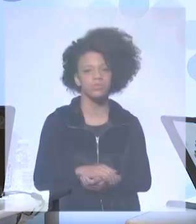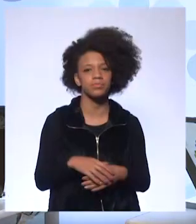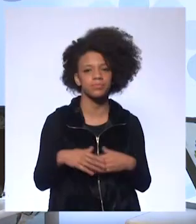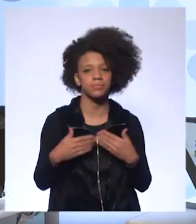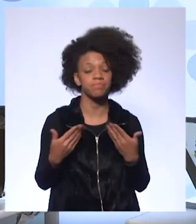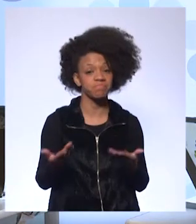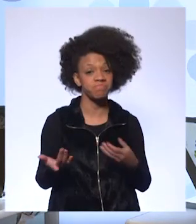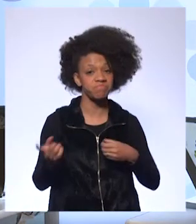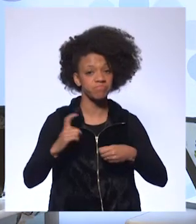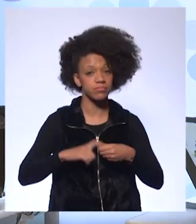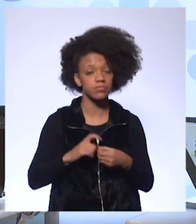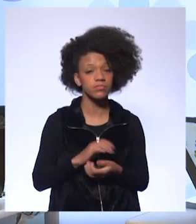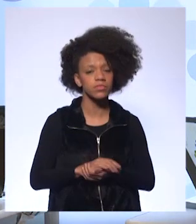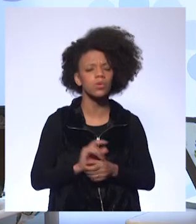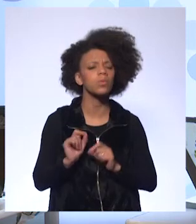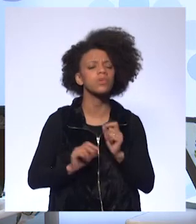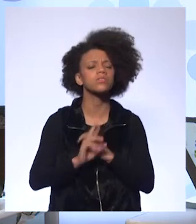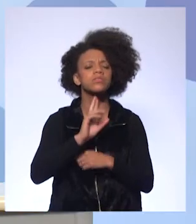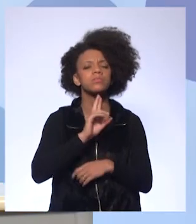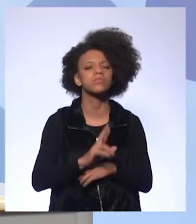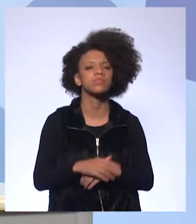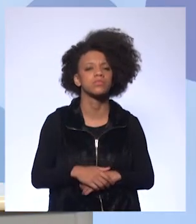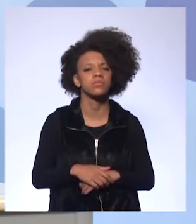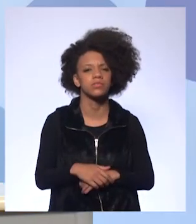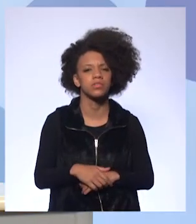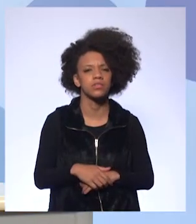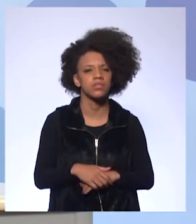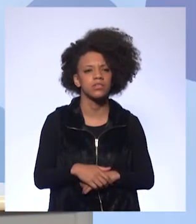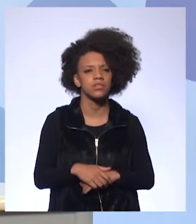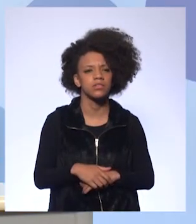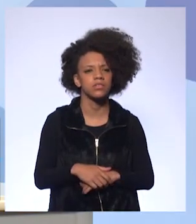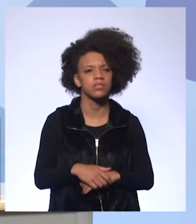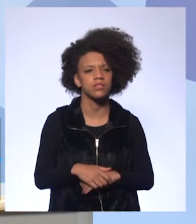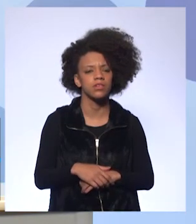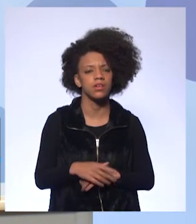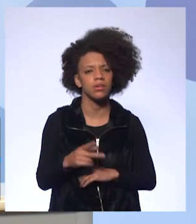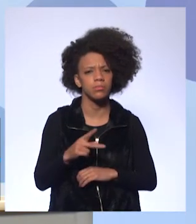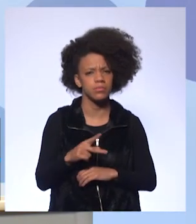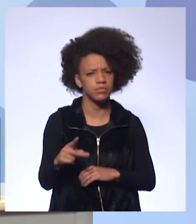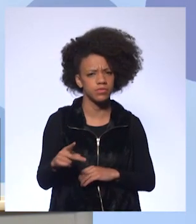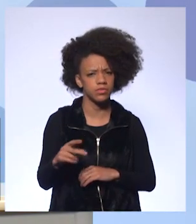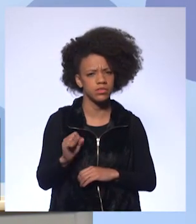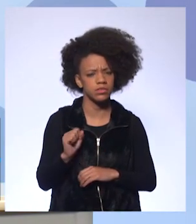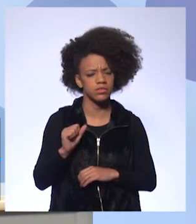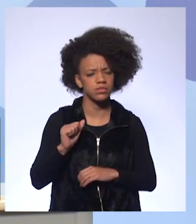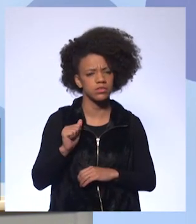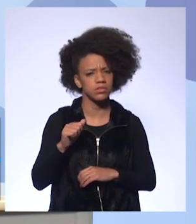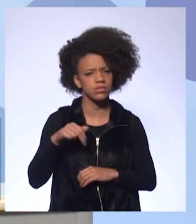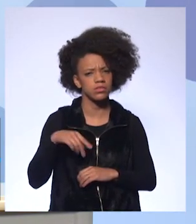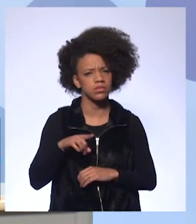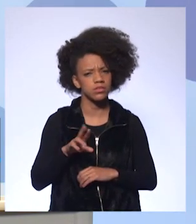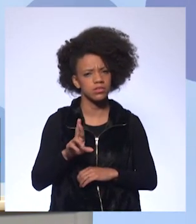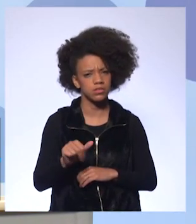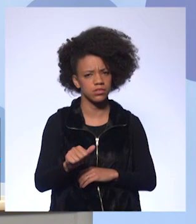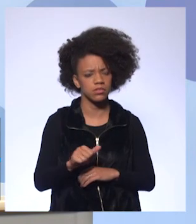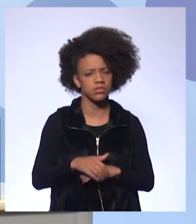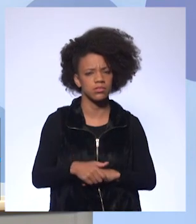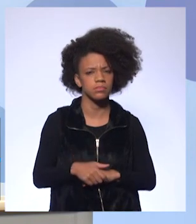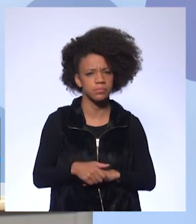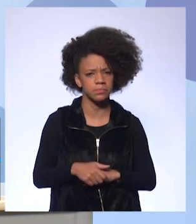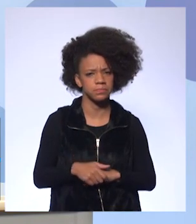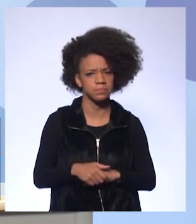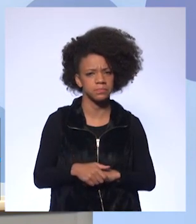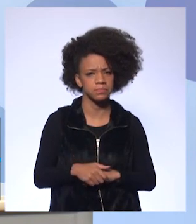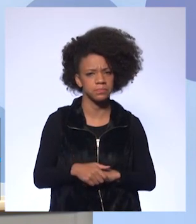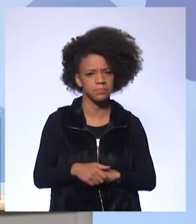Bom vamos lá voltamos outra que que responderam a a professora Sandra assim que